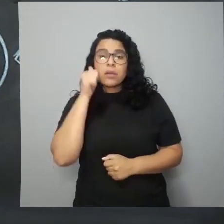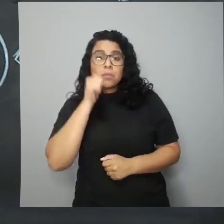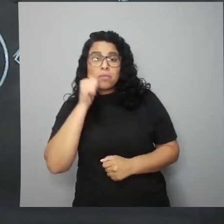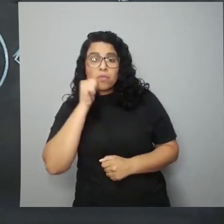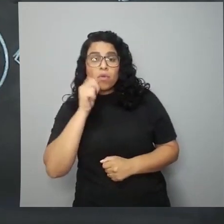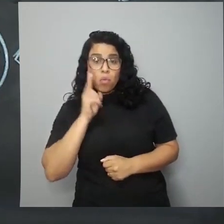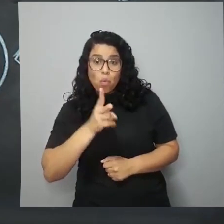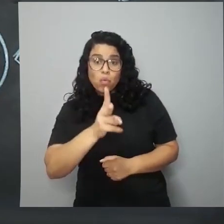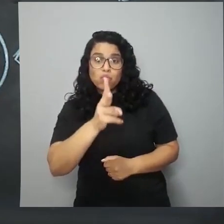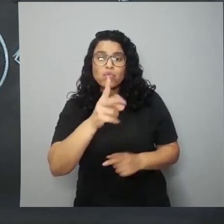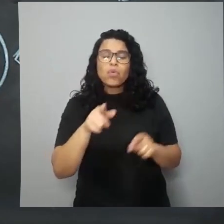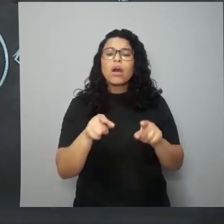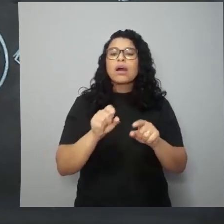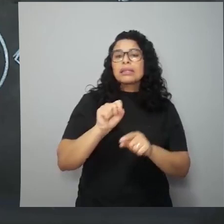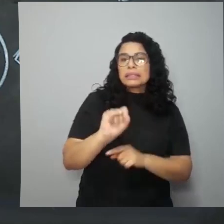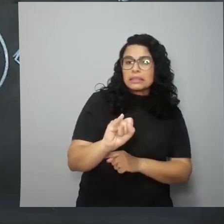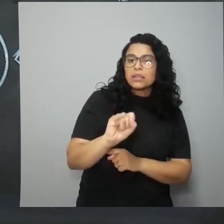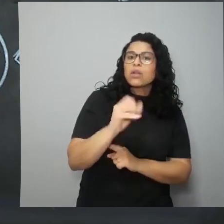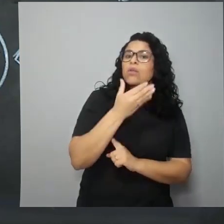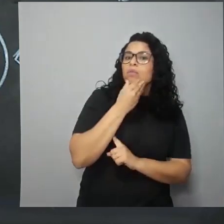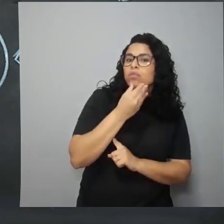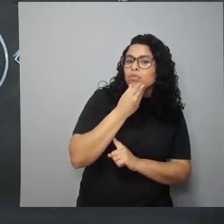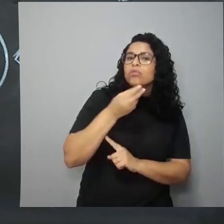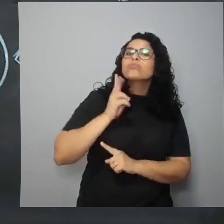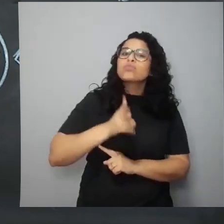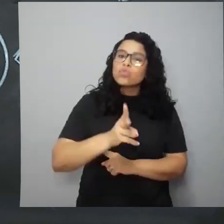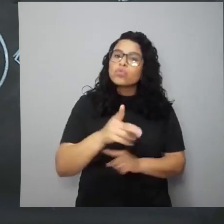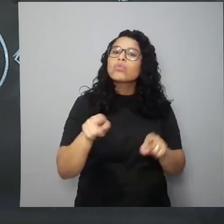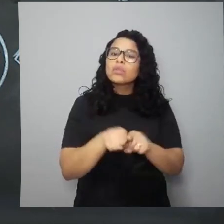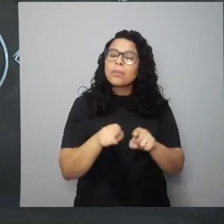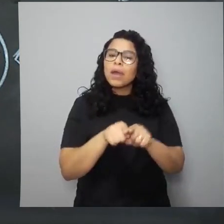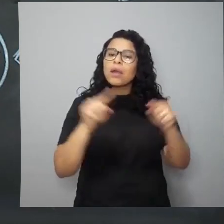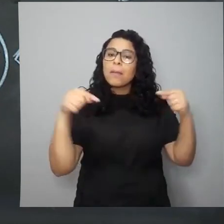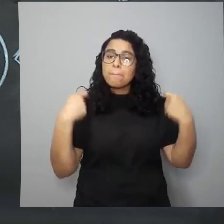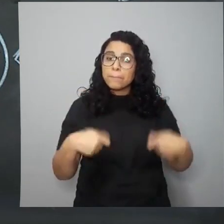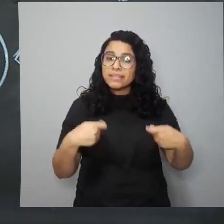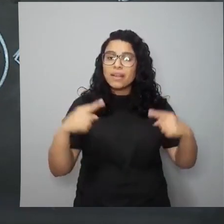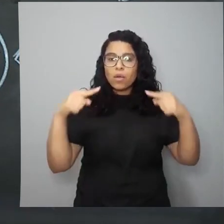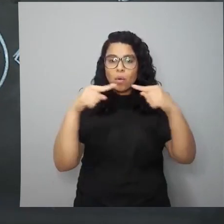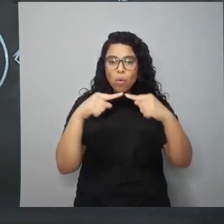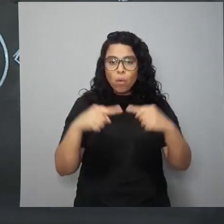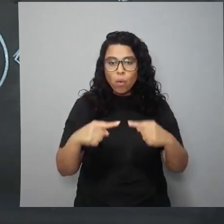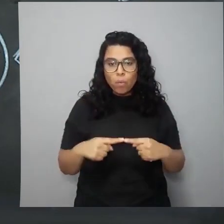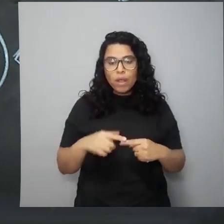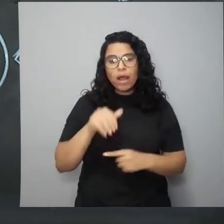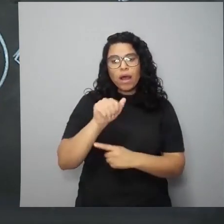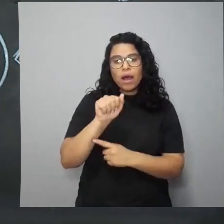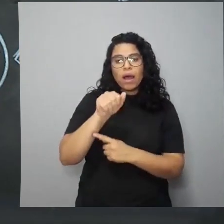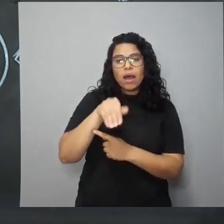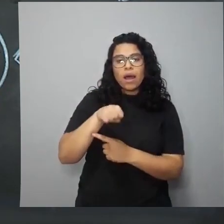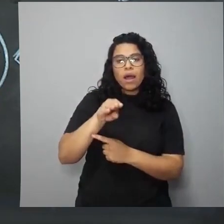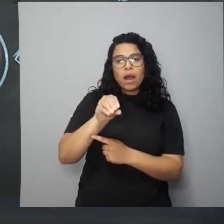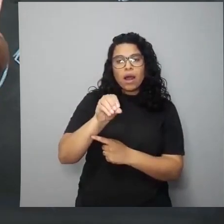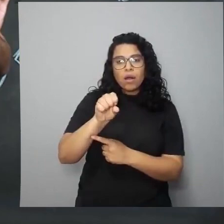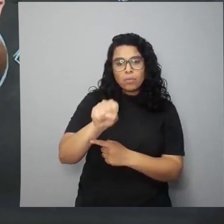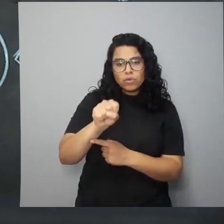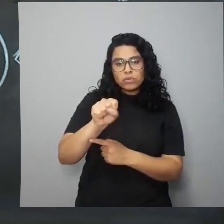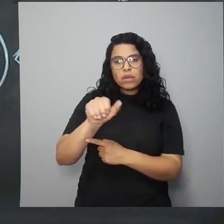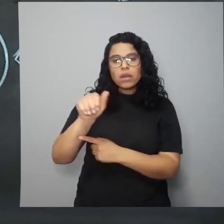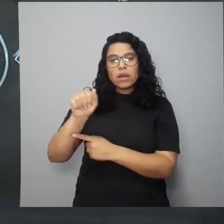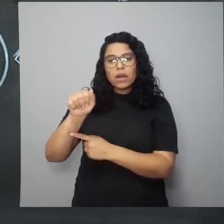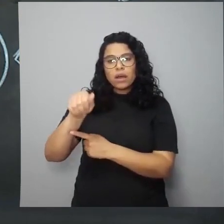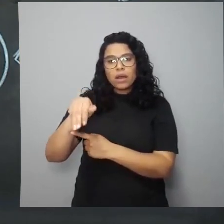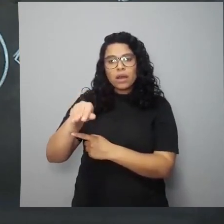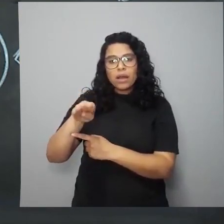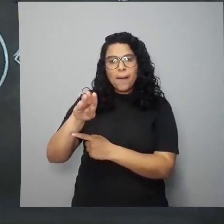ter que variar. Então, o numeral, nesse caso aqui, ele pode variar também, ok? É importante a gente perceber isso porque as palavras elas estão combinadas dentro de